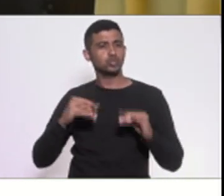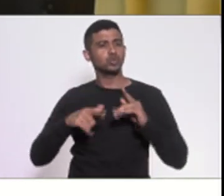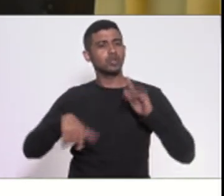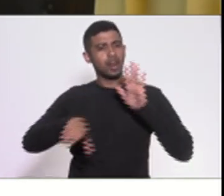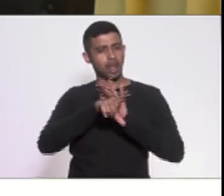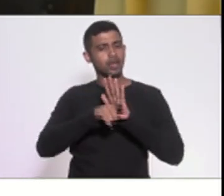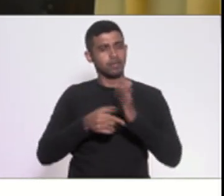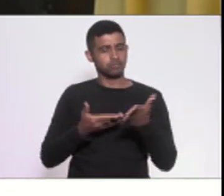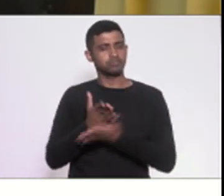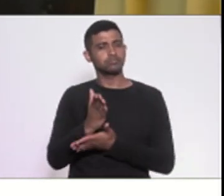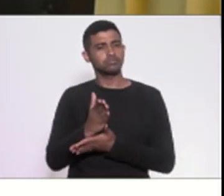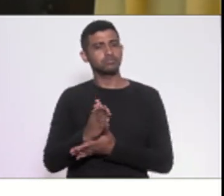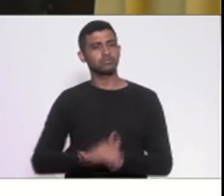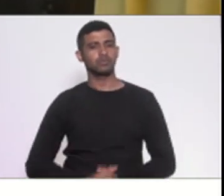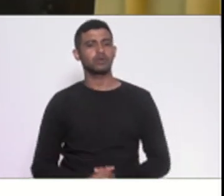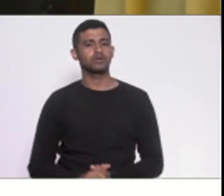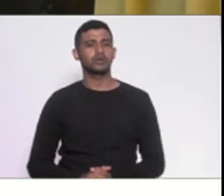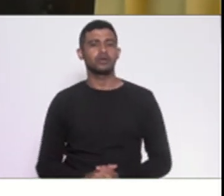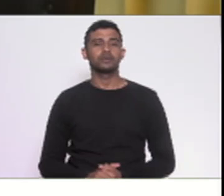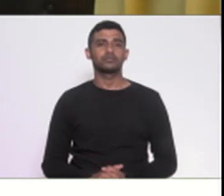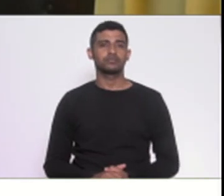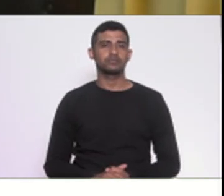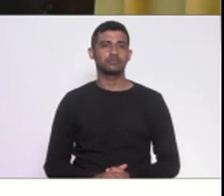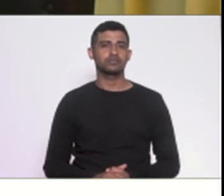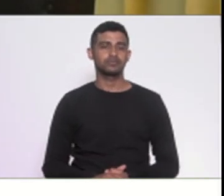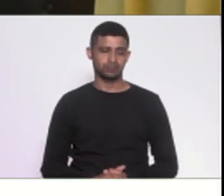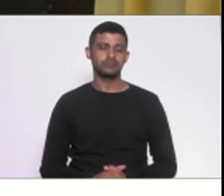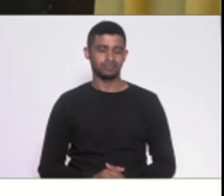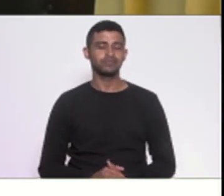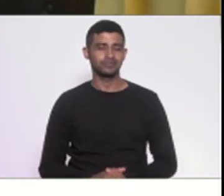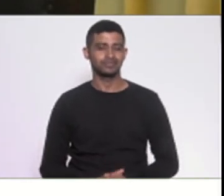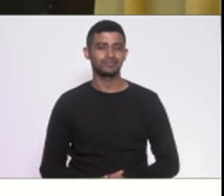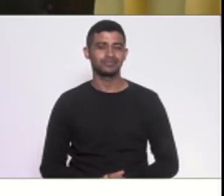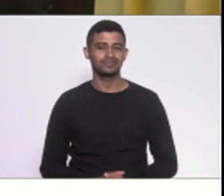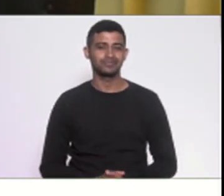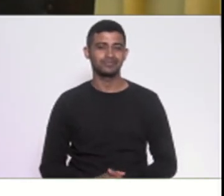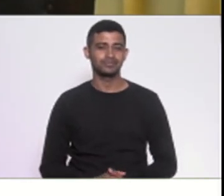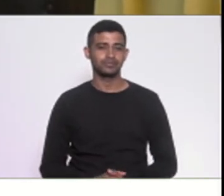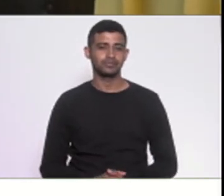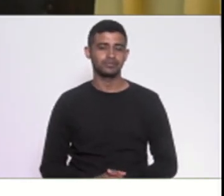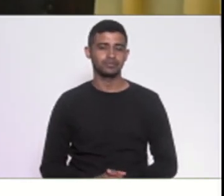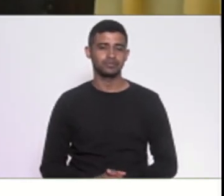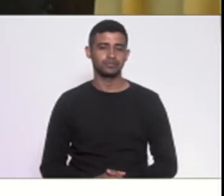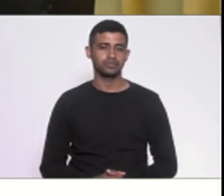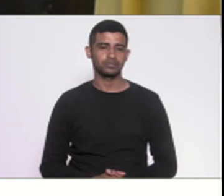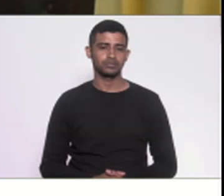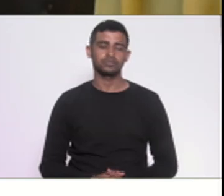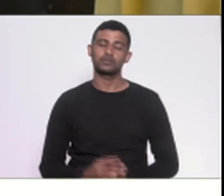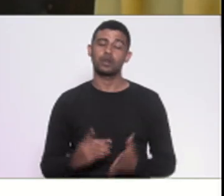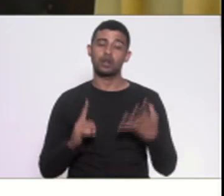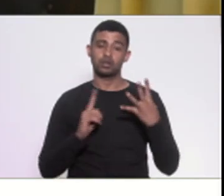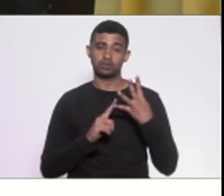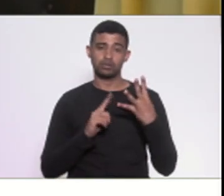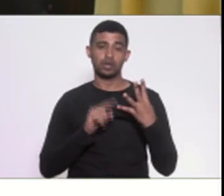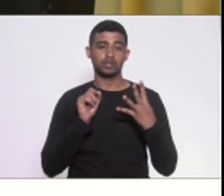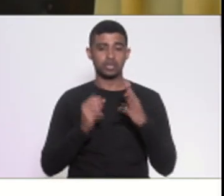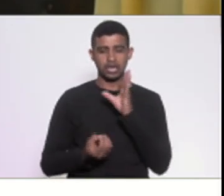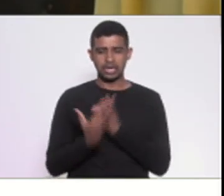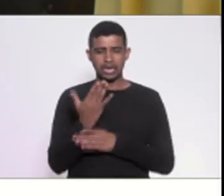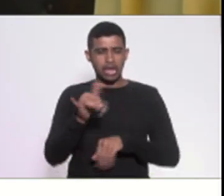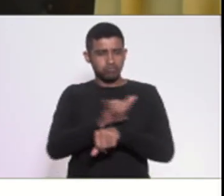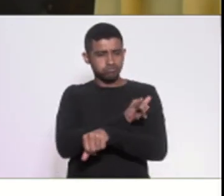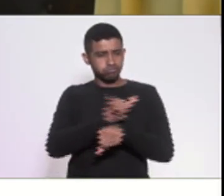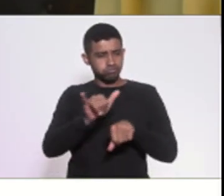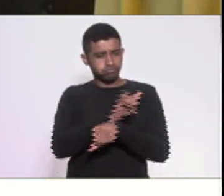na LERJ e sancionadas pelo governador que versem sobre direitos das mulheres. 4. Criar